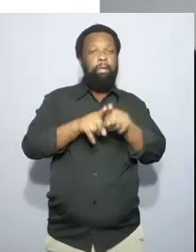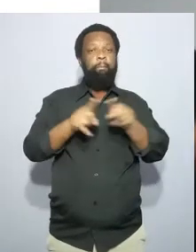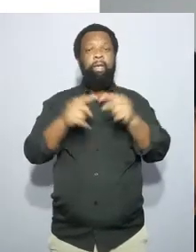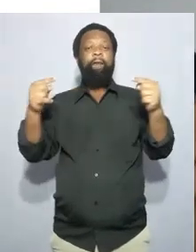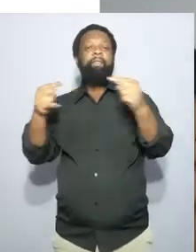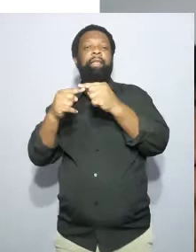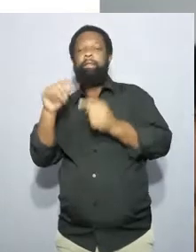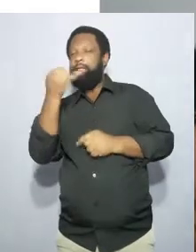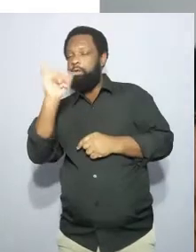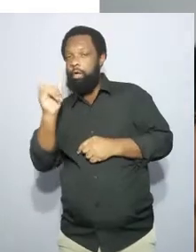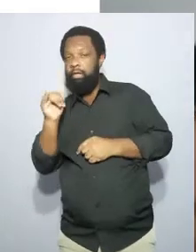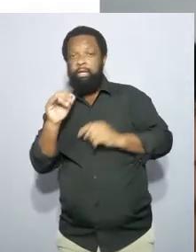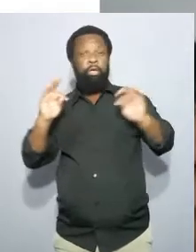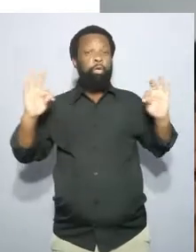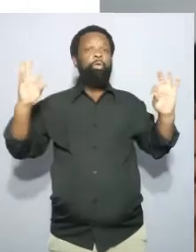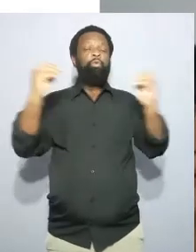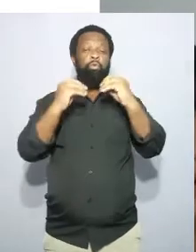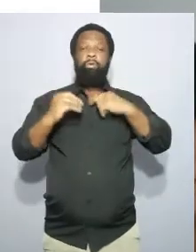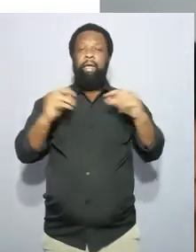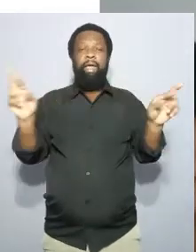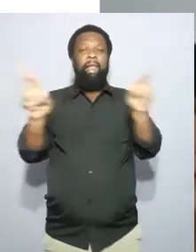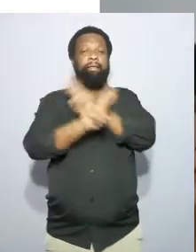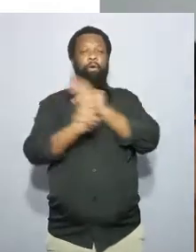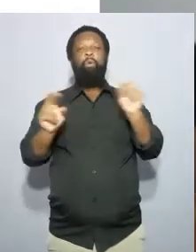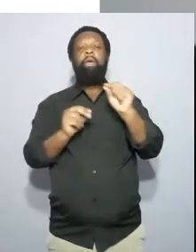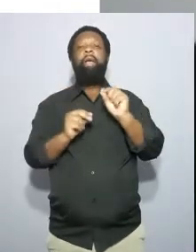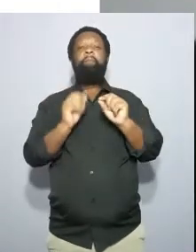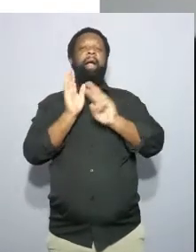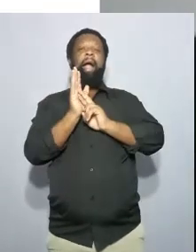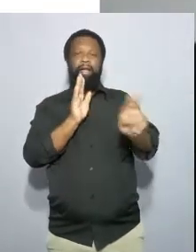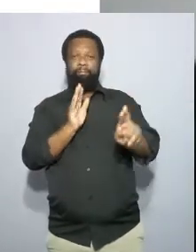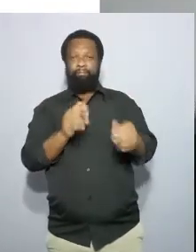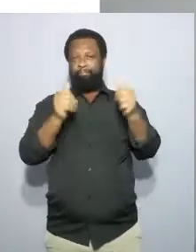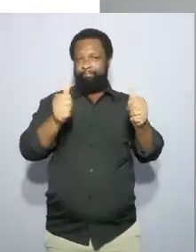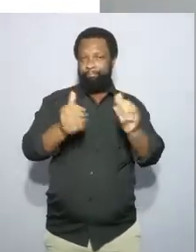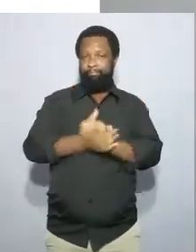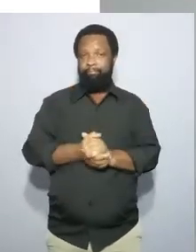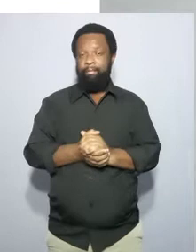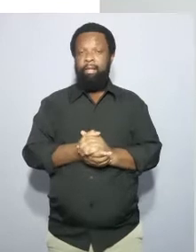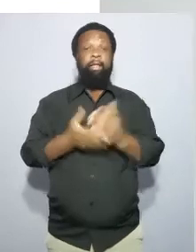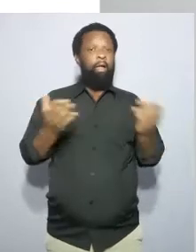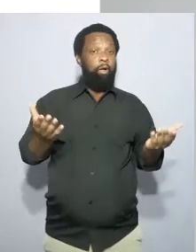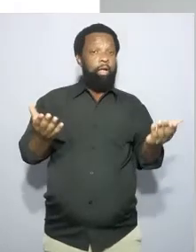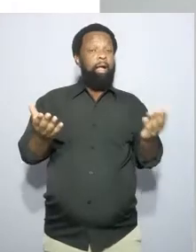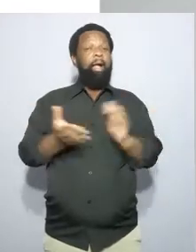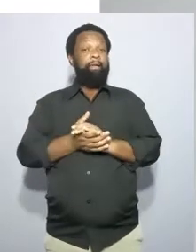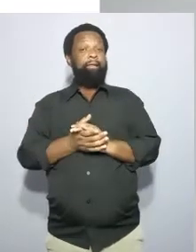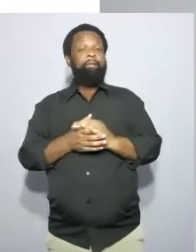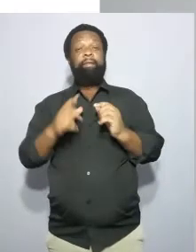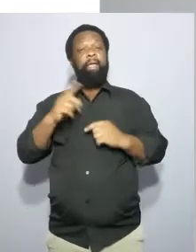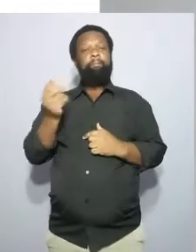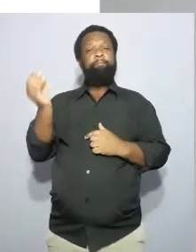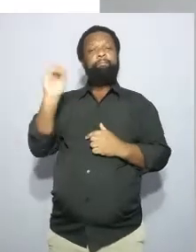Todas estão relacionadas com o raio atômico, tudo bem? Bom, pessoal, aqui eu coloquei uma